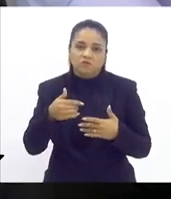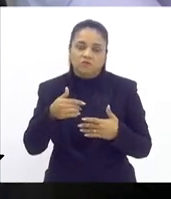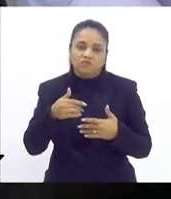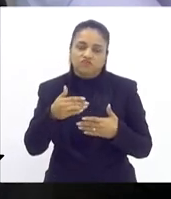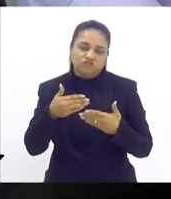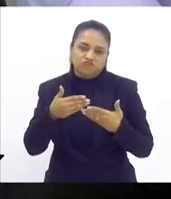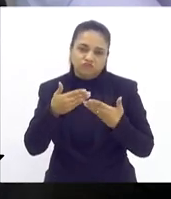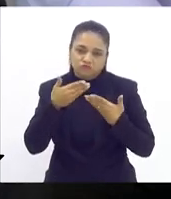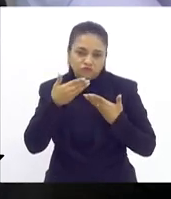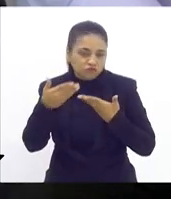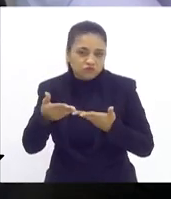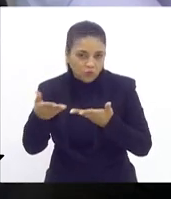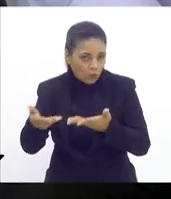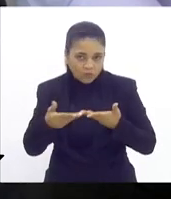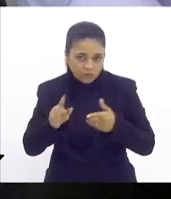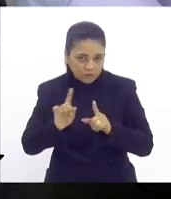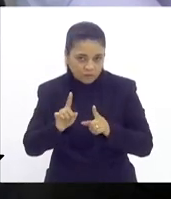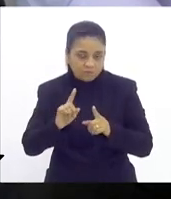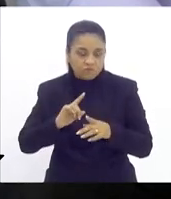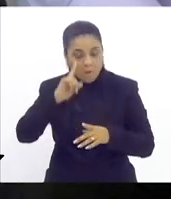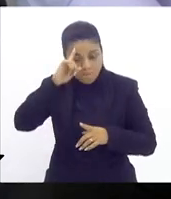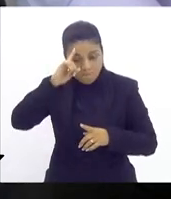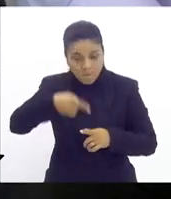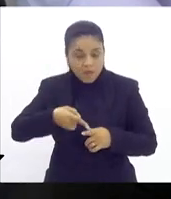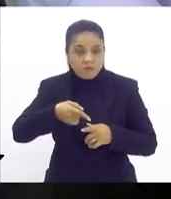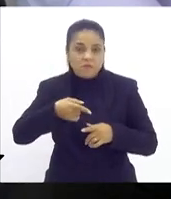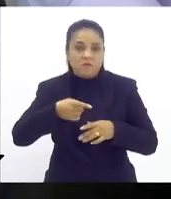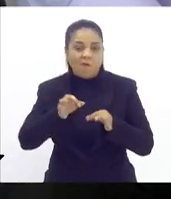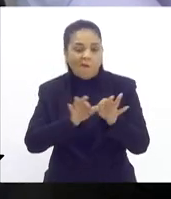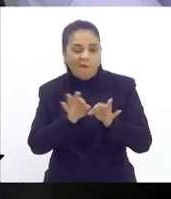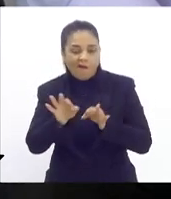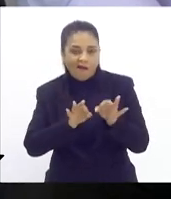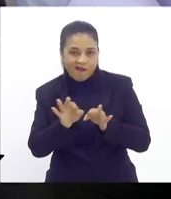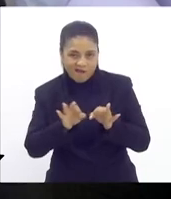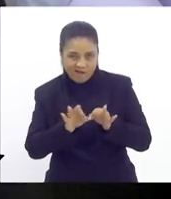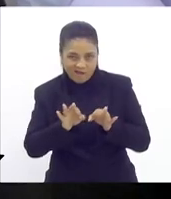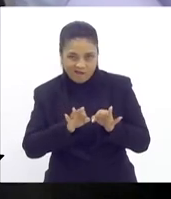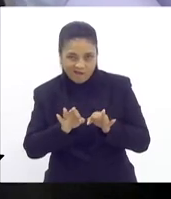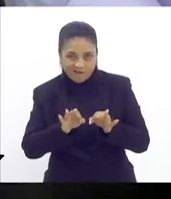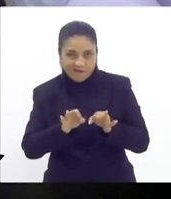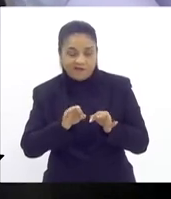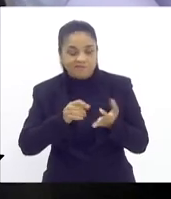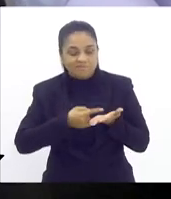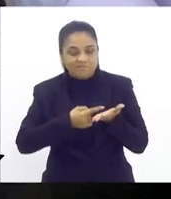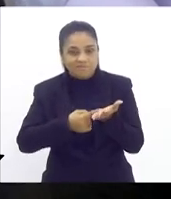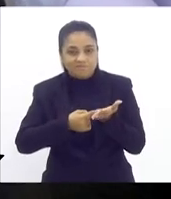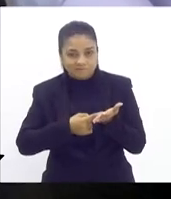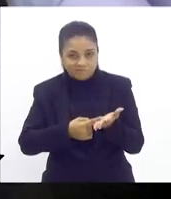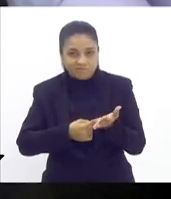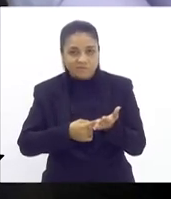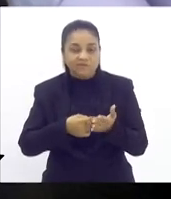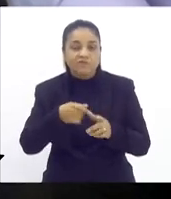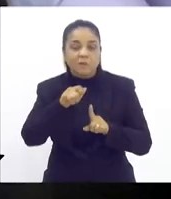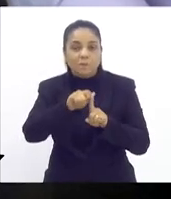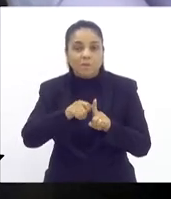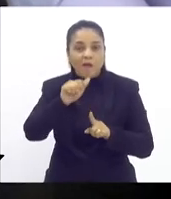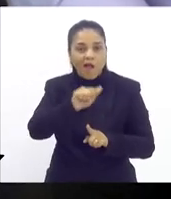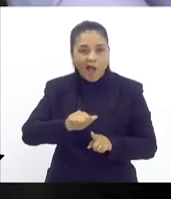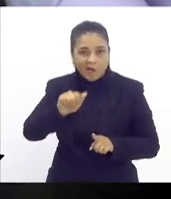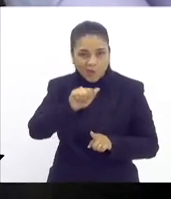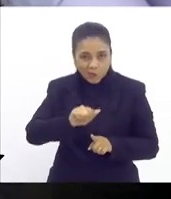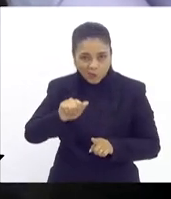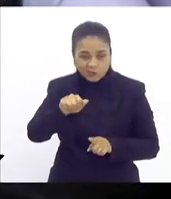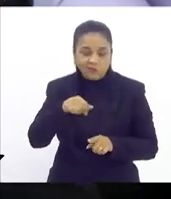faça essa organização para no início de agosto que ocorra a condução coercitiva e eu queria que